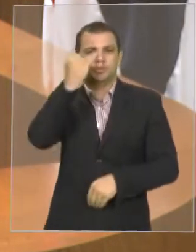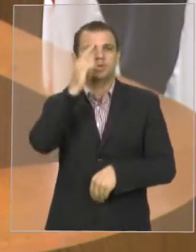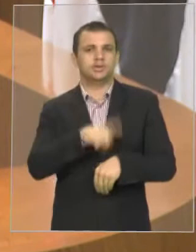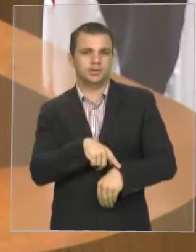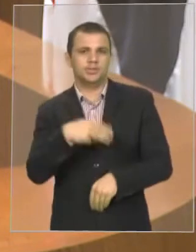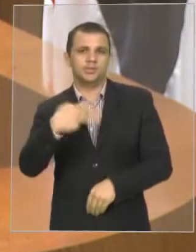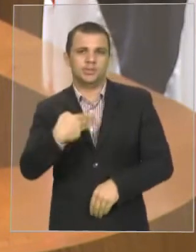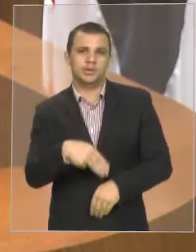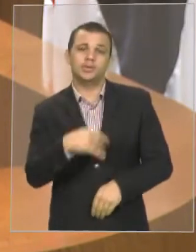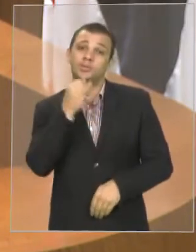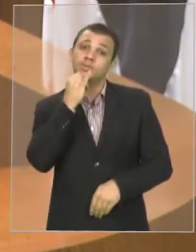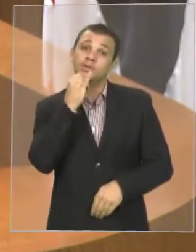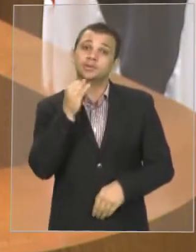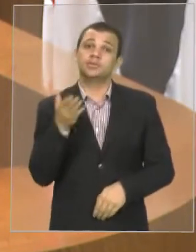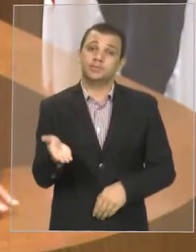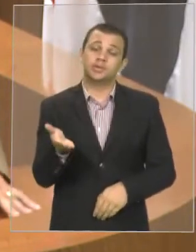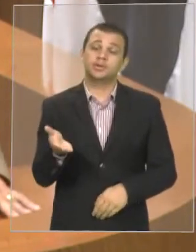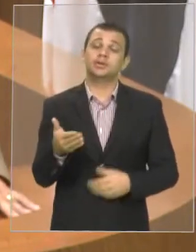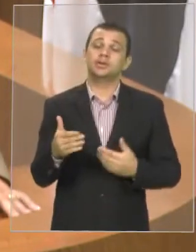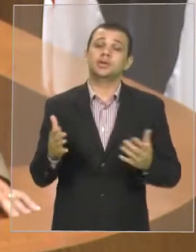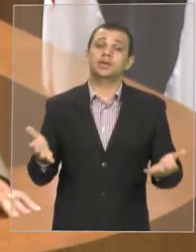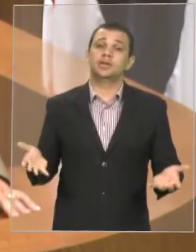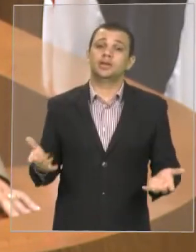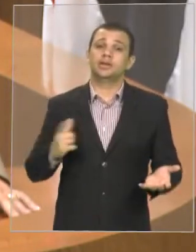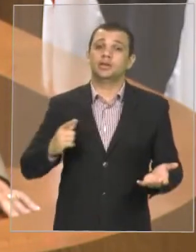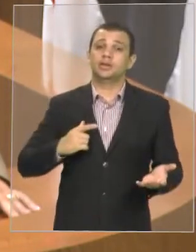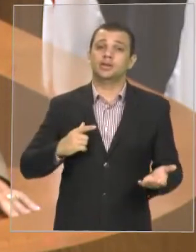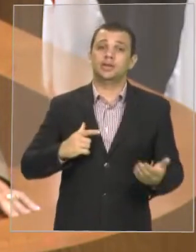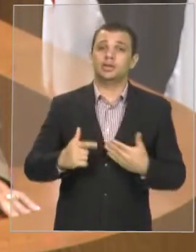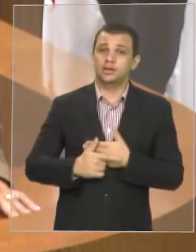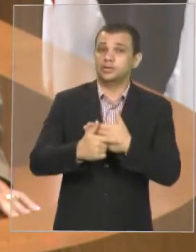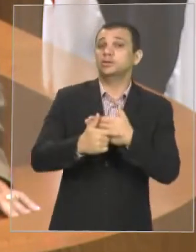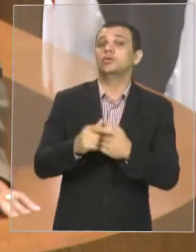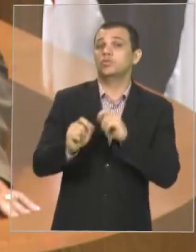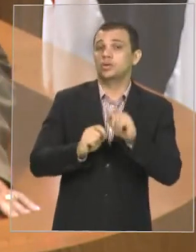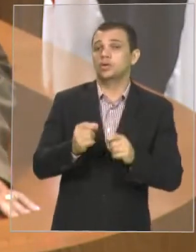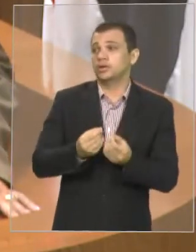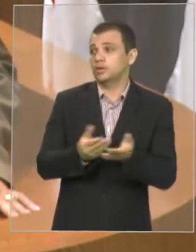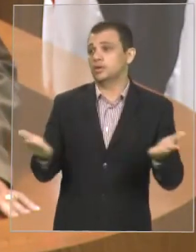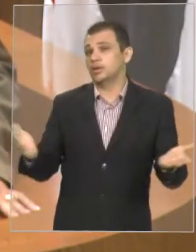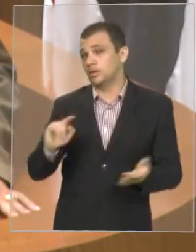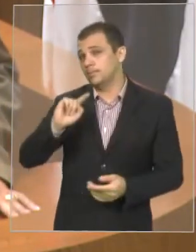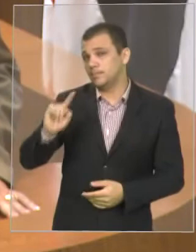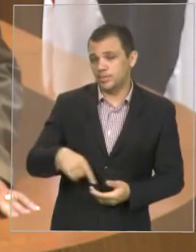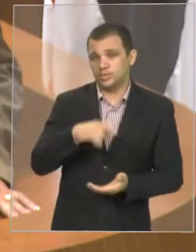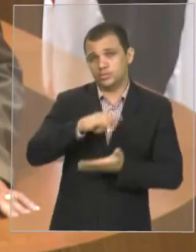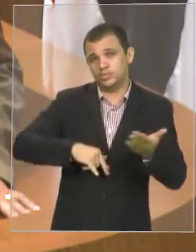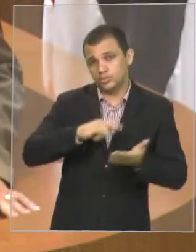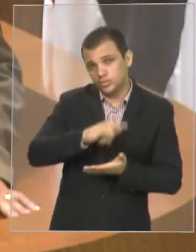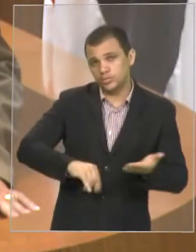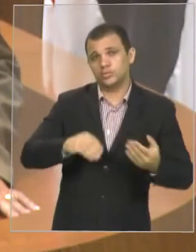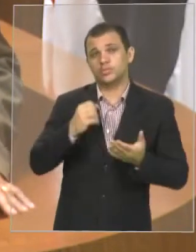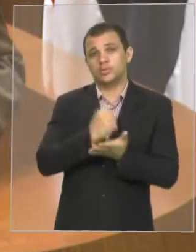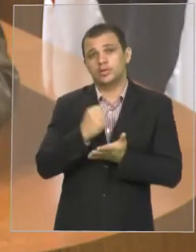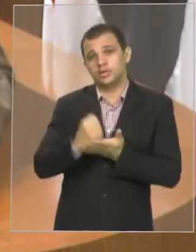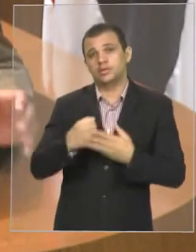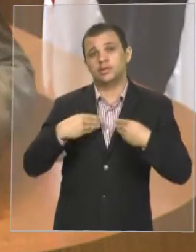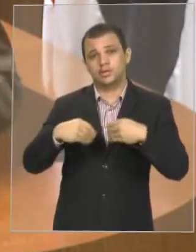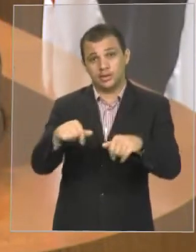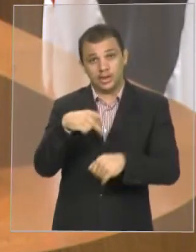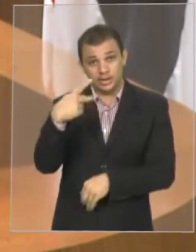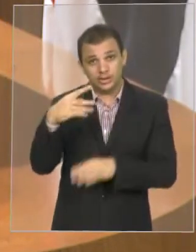como essa iniciativa, que foi a entrega de mais de 1000 títulos de propriedade àquelas